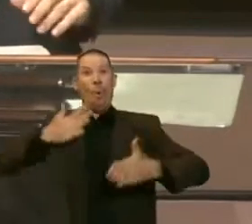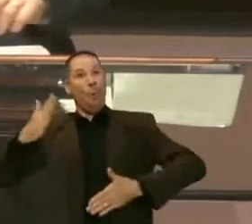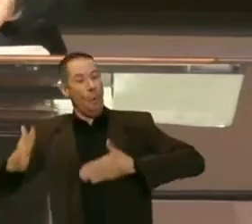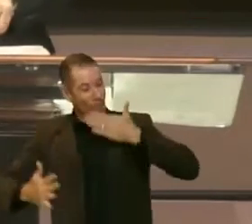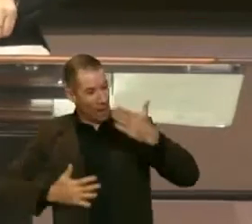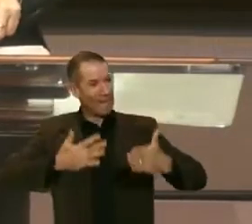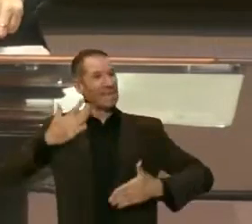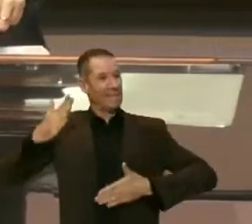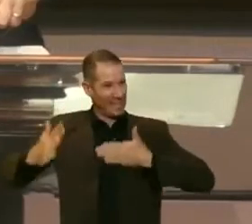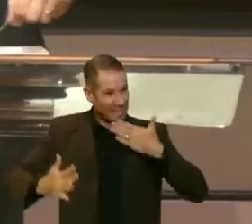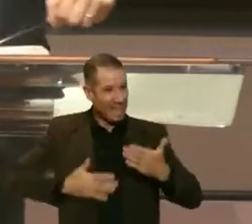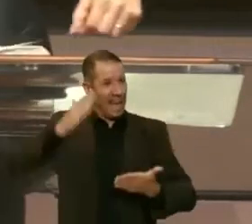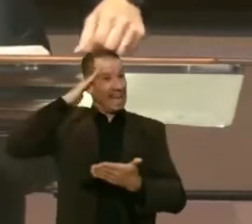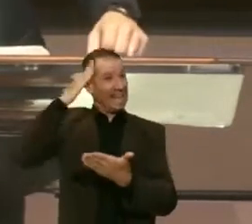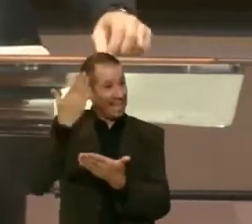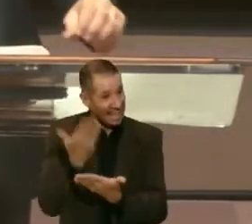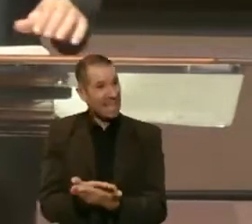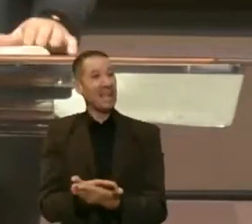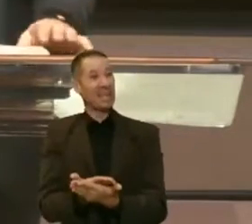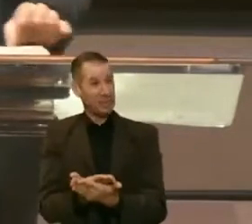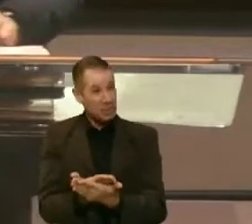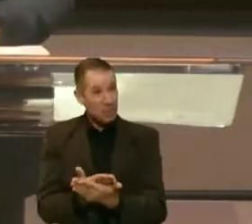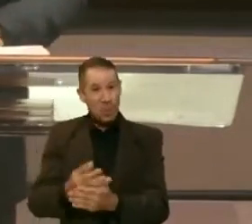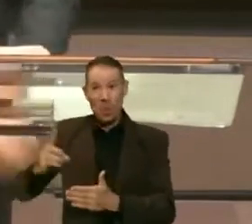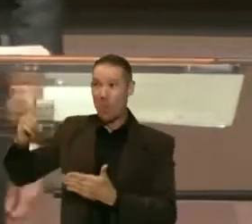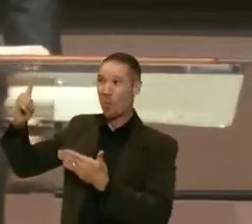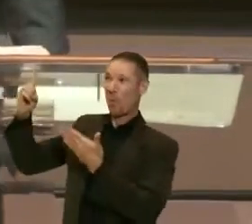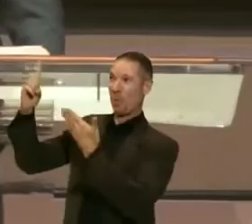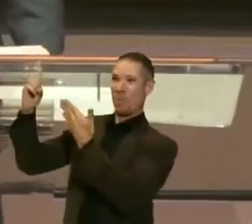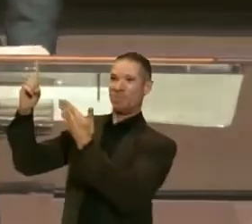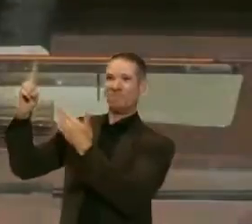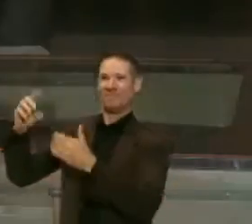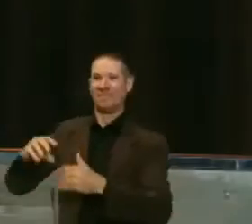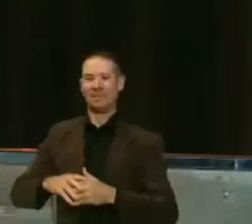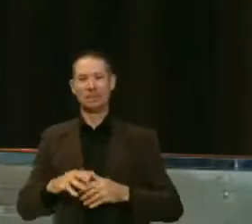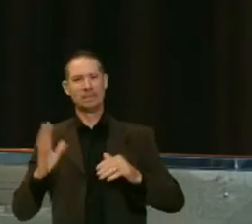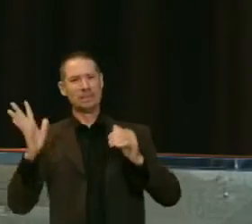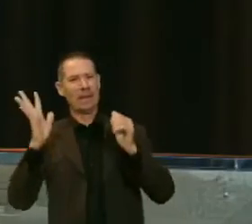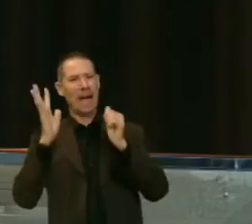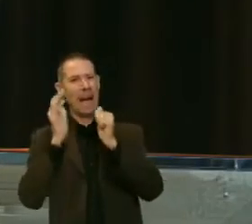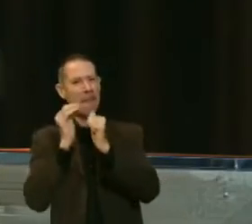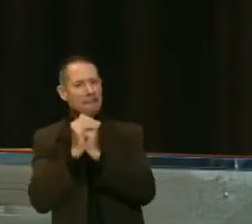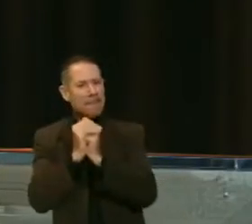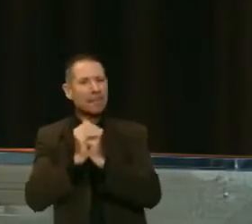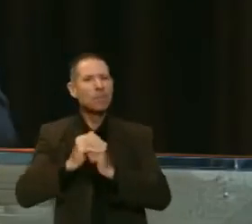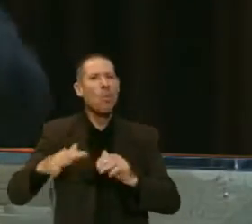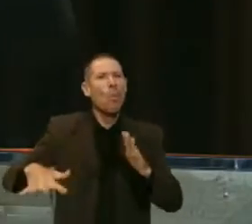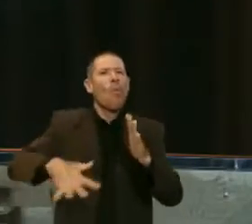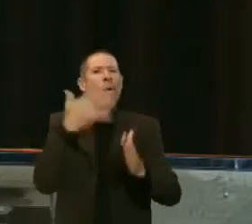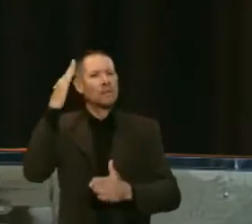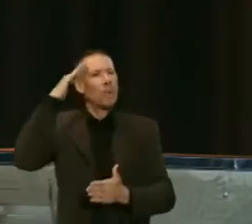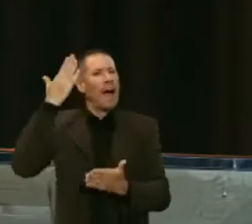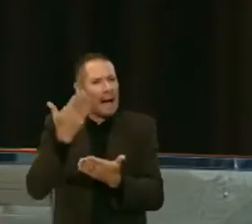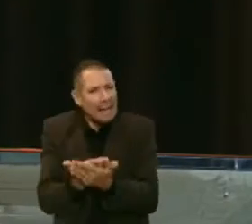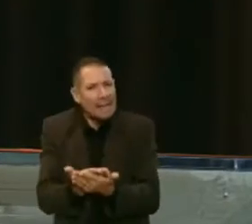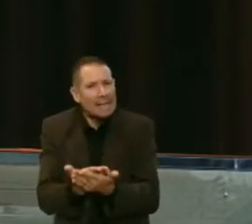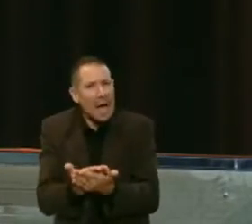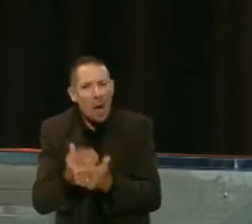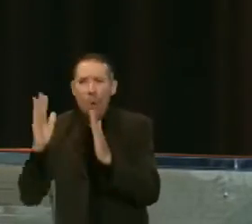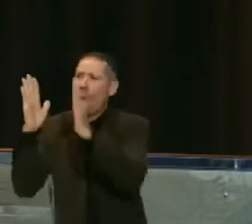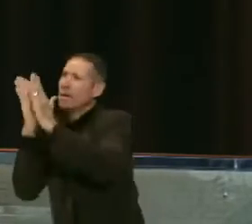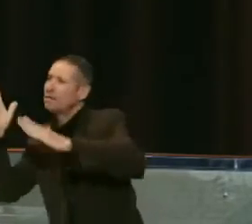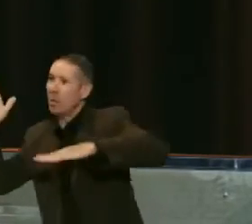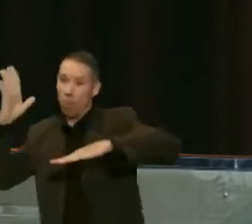alegria por terem crido em Deus. Amém. Quantos creem que a oração traz